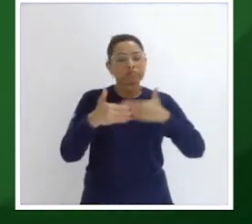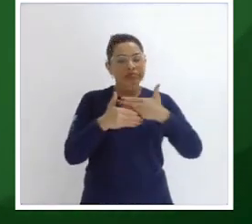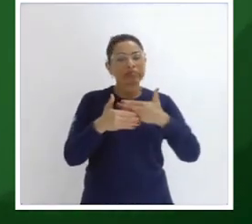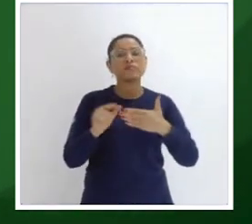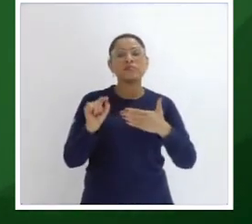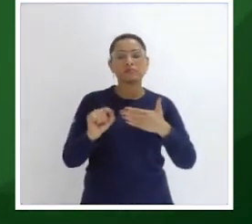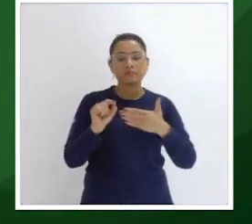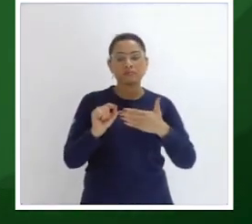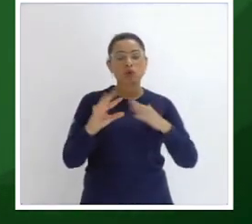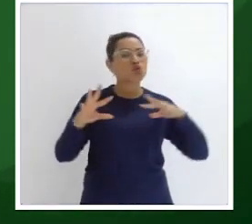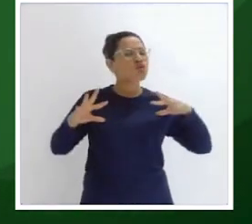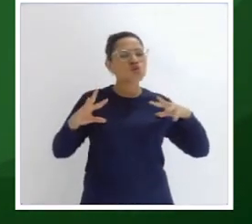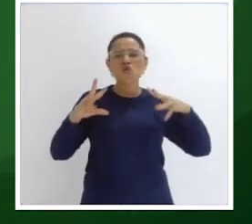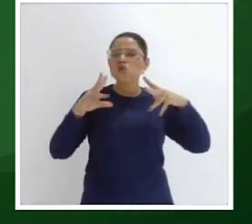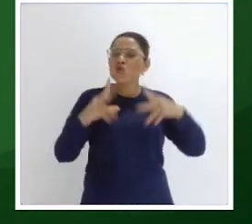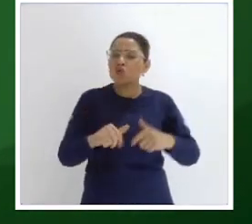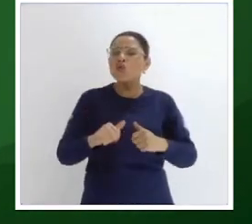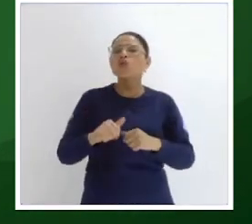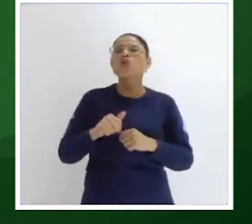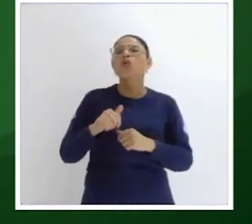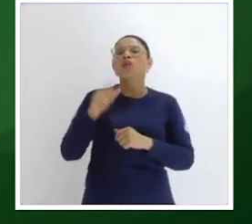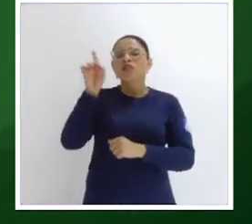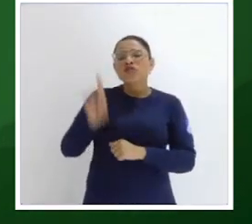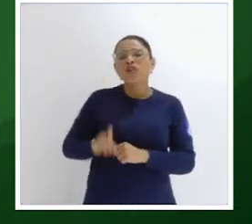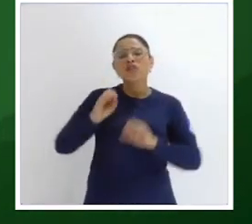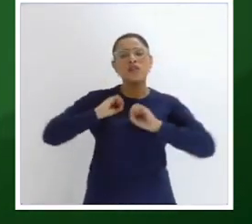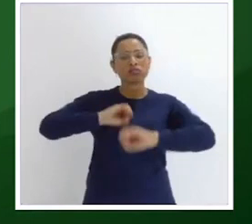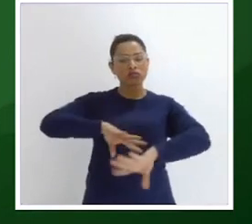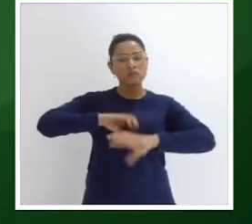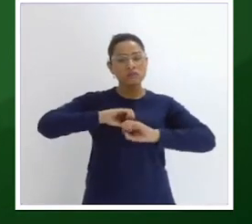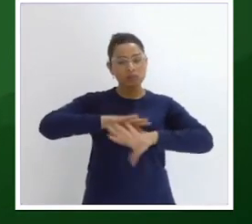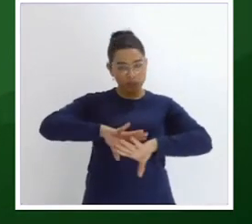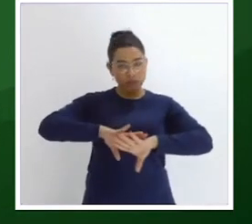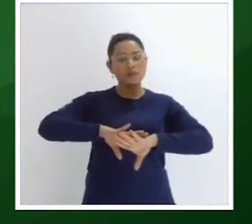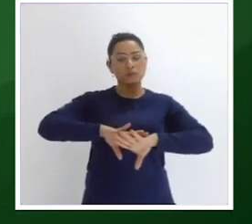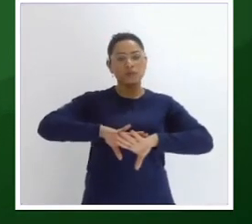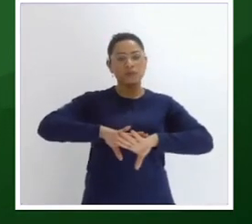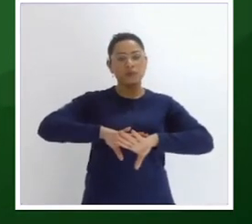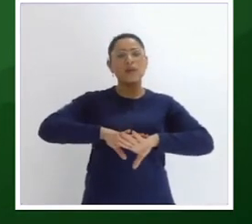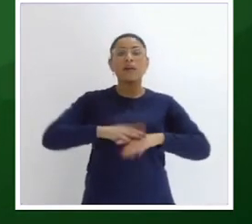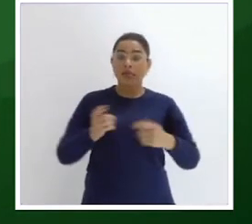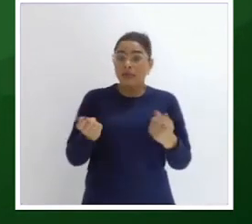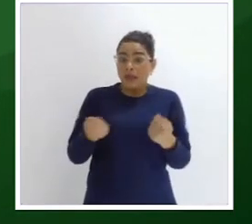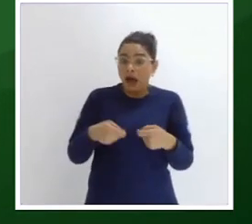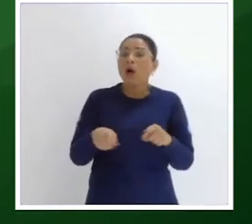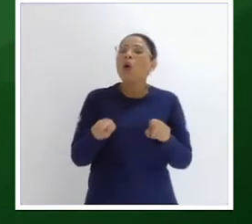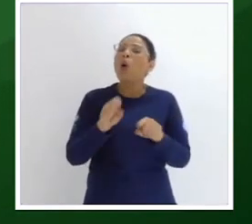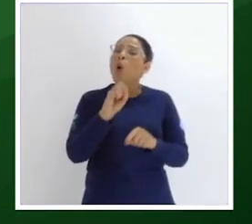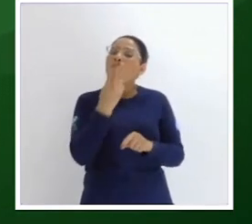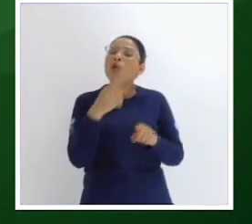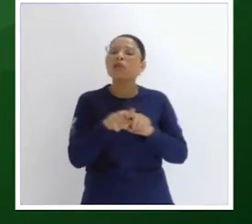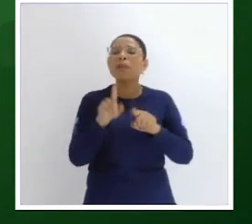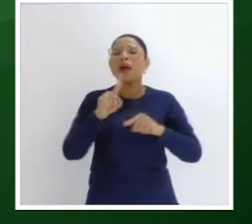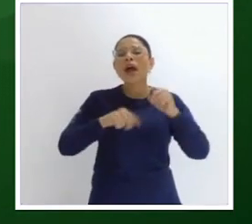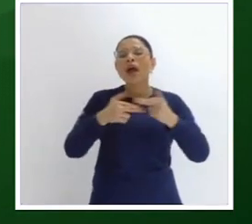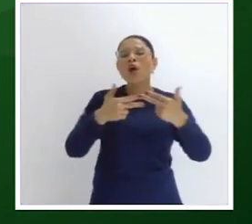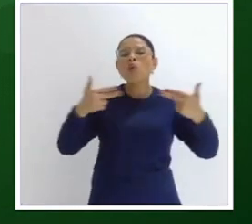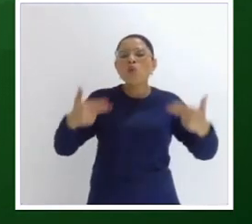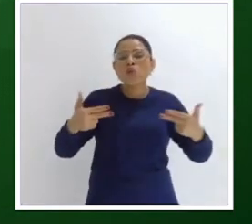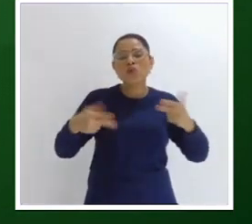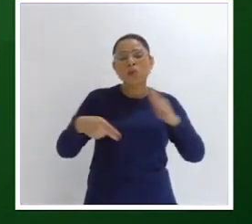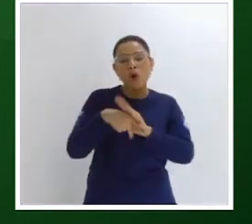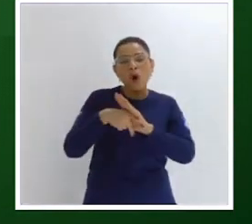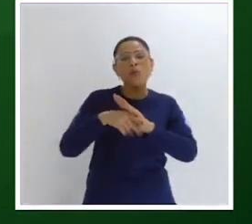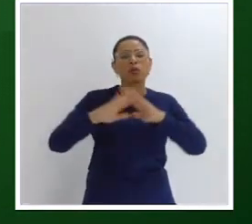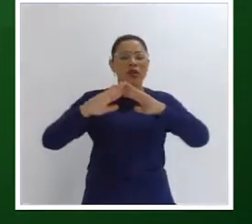tudo aquilo que a diretoria de ensino através ou de recursos da própria diretoria ou dos recursos da escola